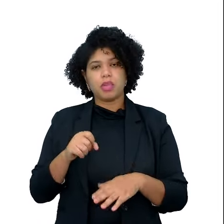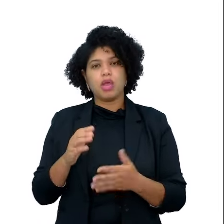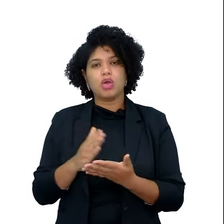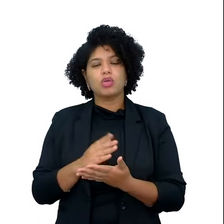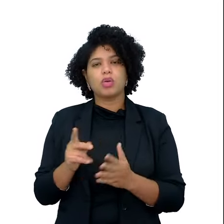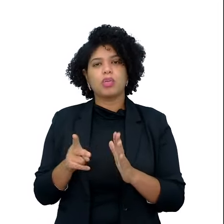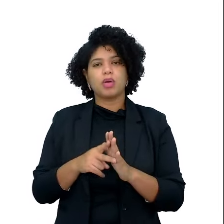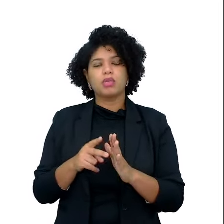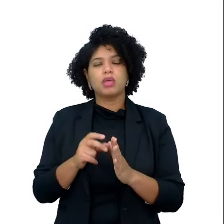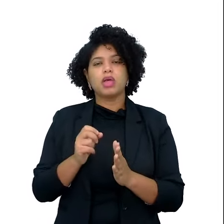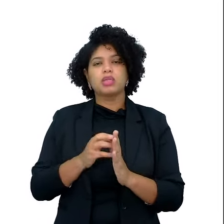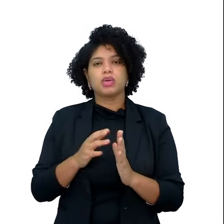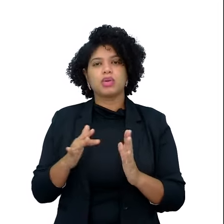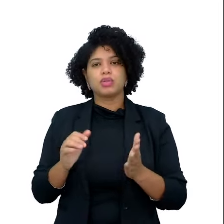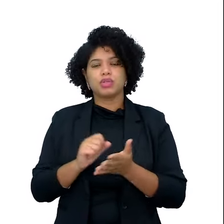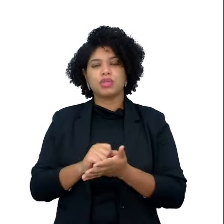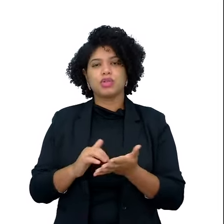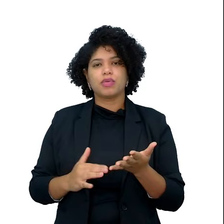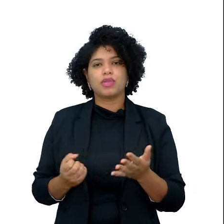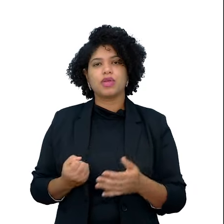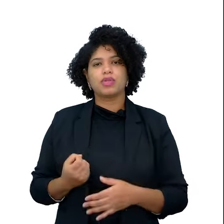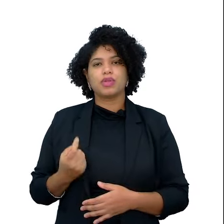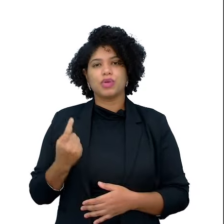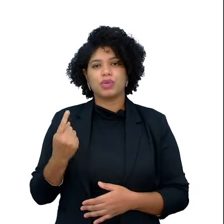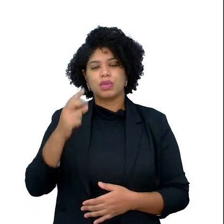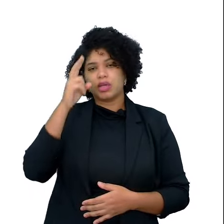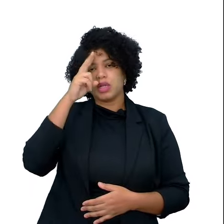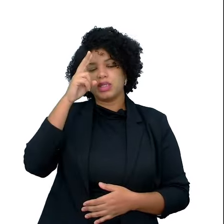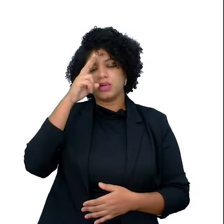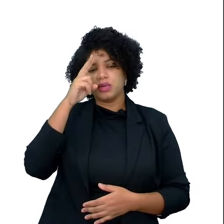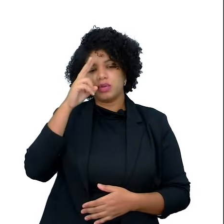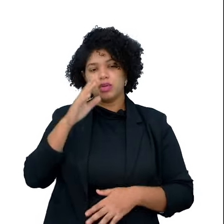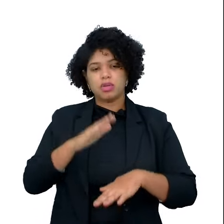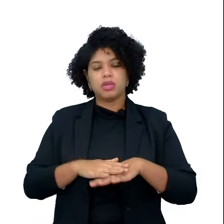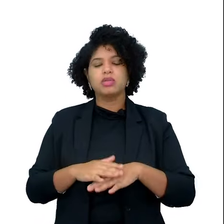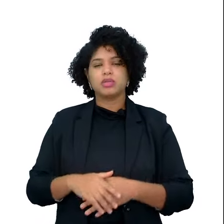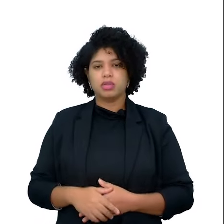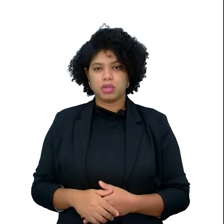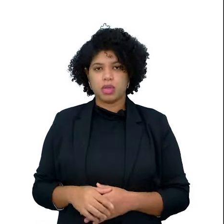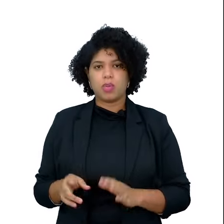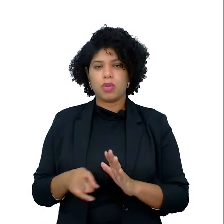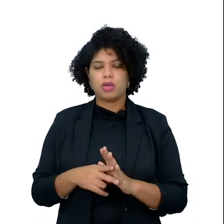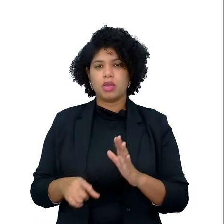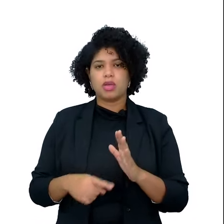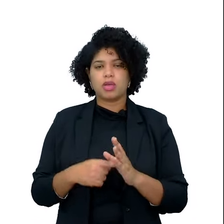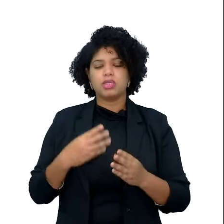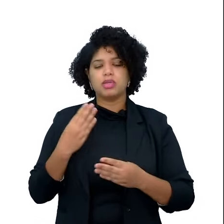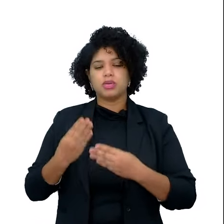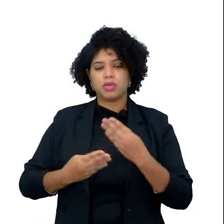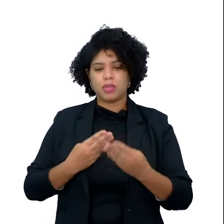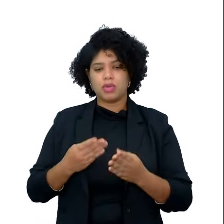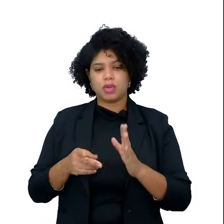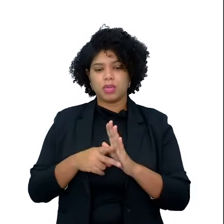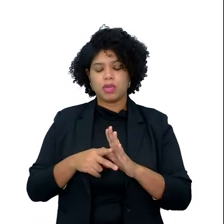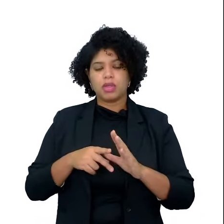na sequência de atividades 1, retomando com o aluno que foi aprendido no primeiro bimestre sobre equilíbrio químico, para